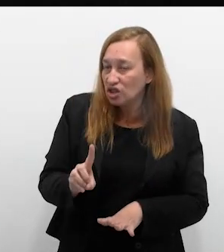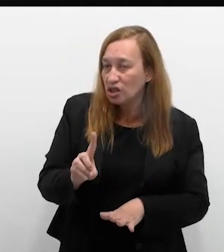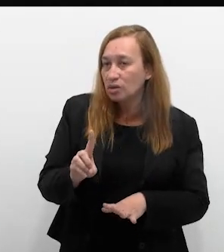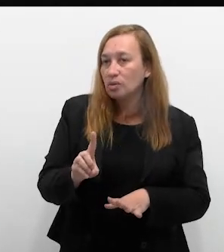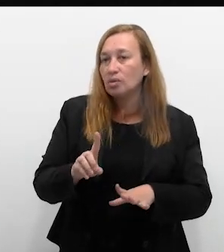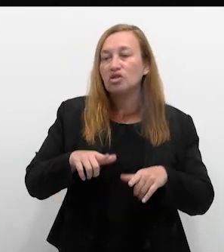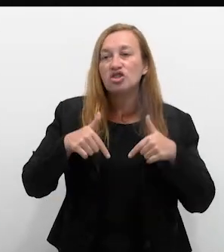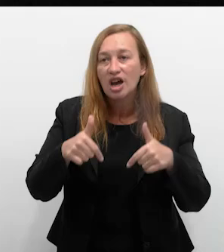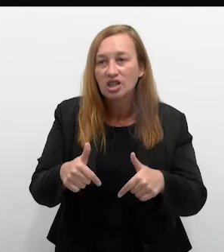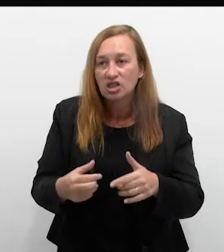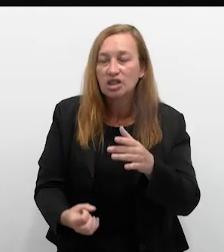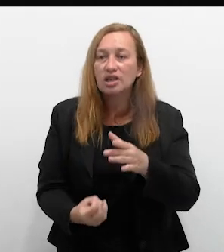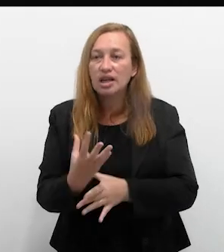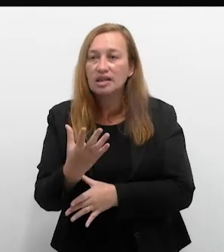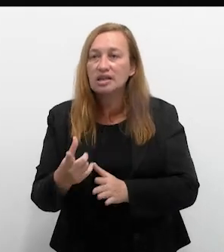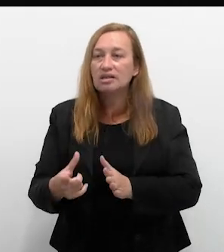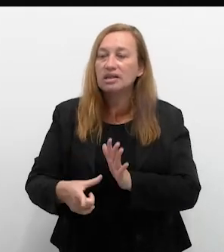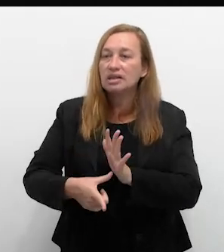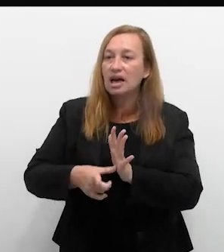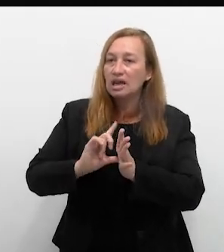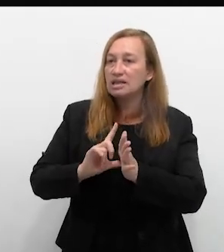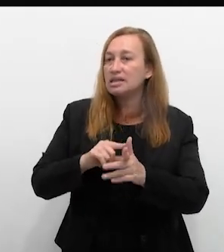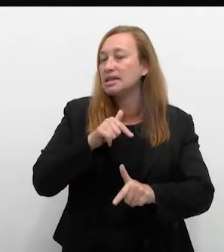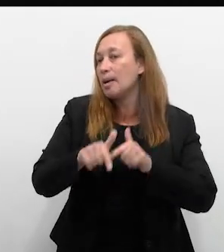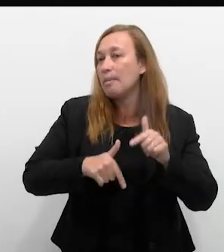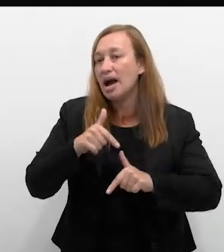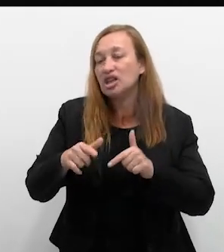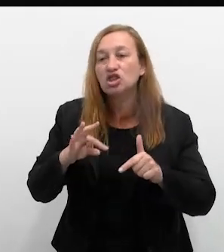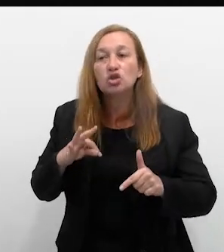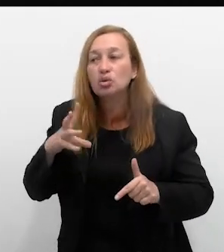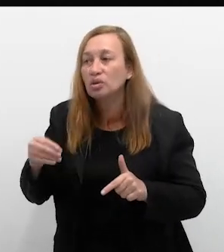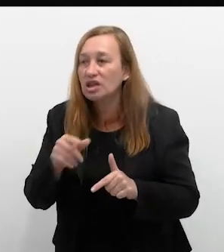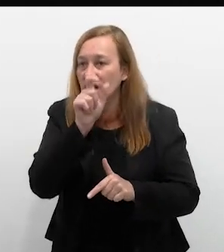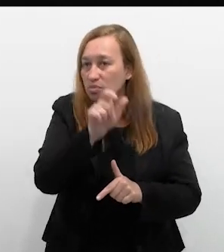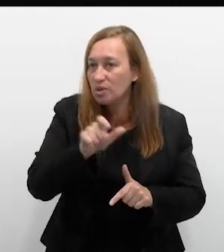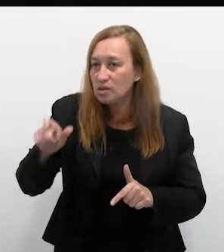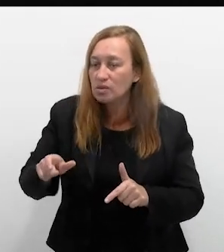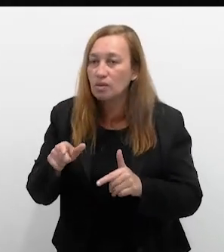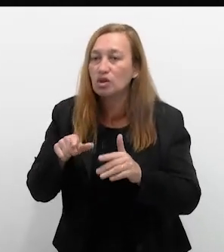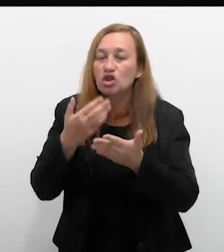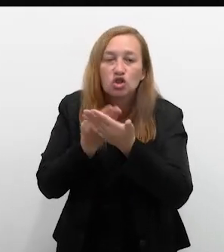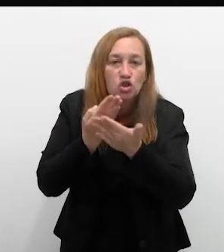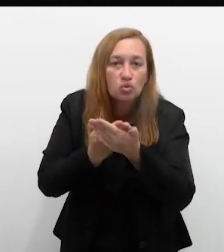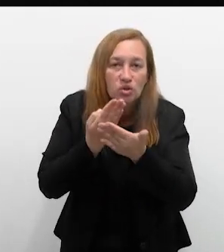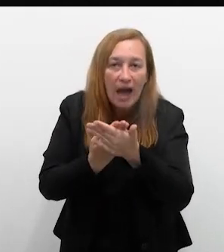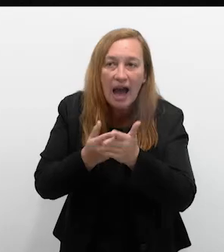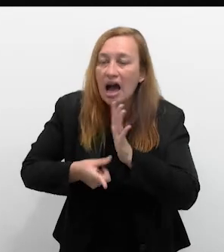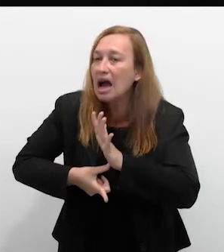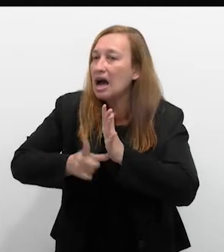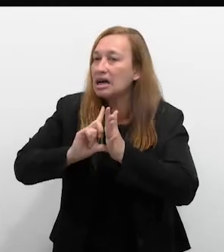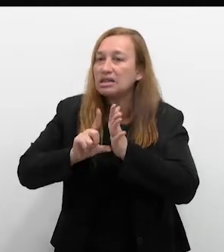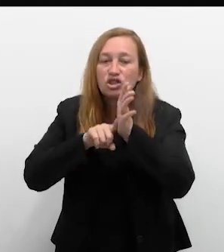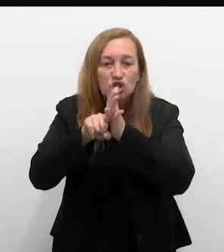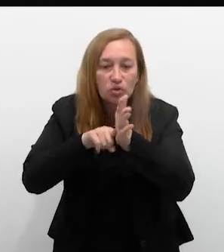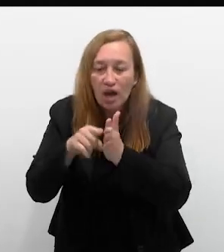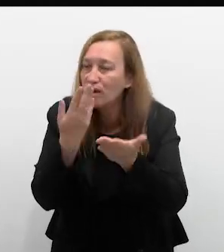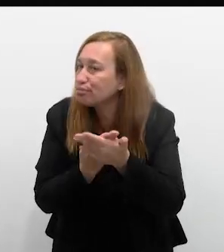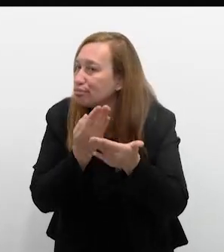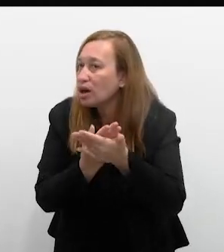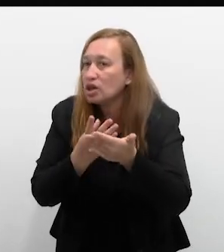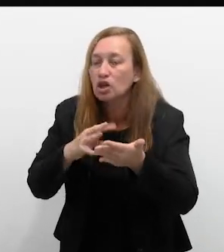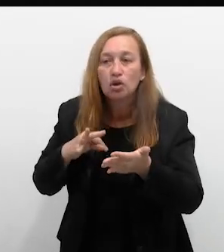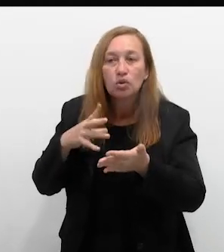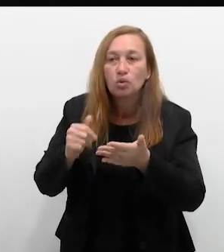o processo de produção, o processo criativo, começa a trabalhar antes de todo mundo, né? Começa a pesquisar antes, começa a ver material antes, começa